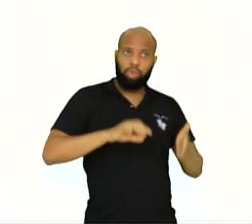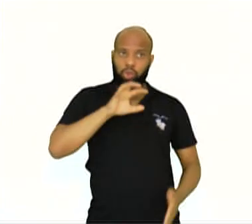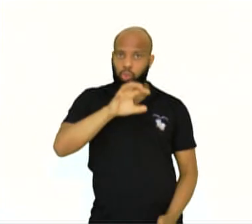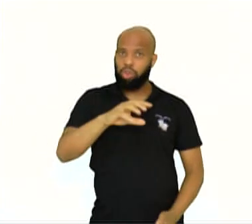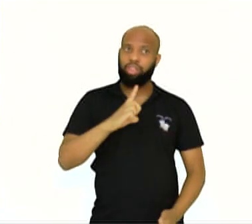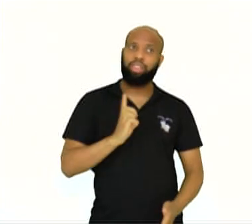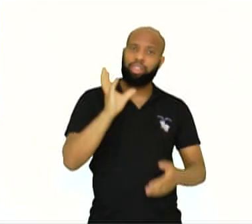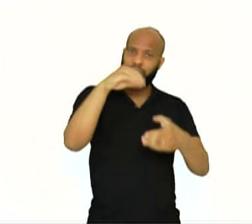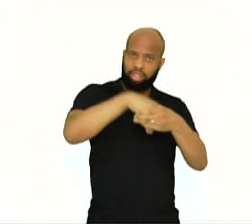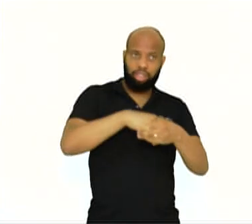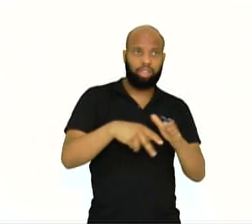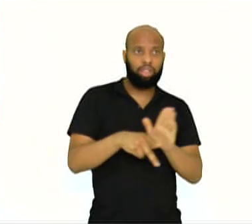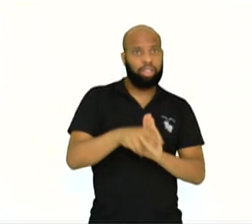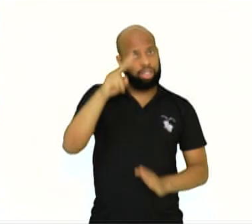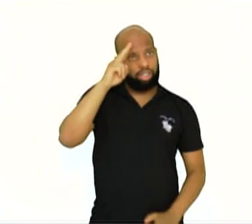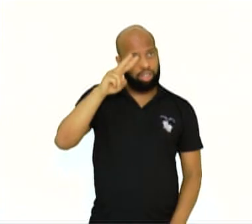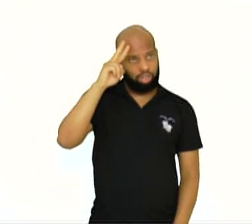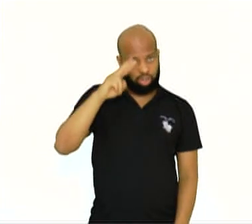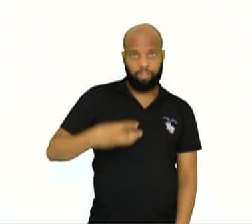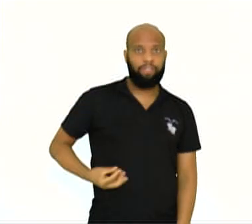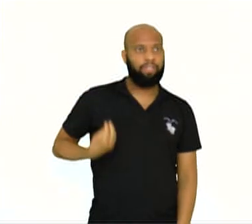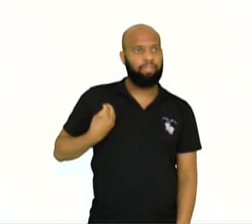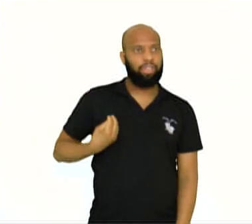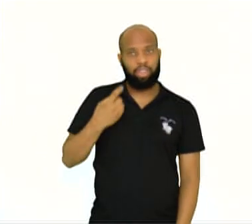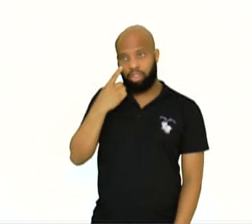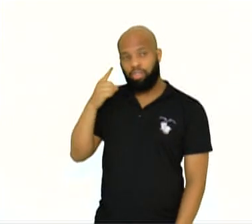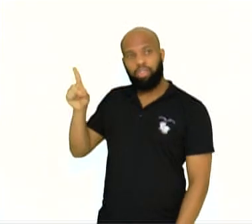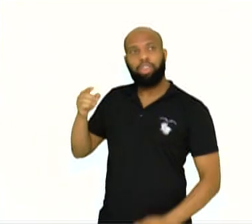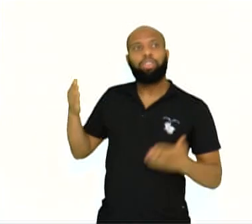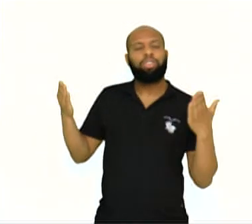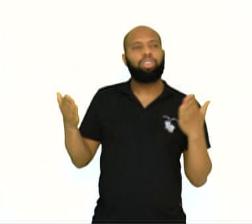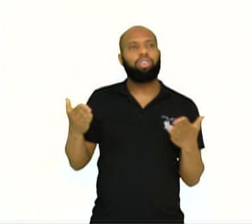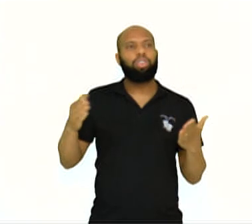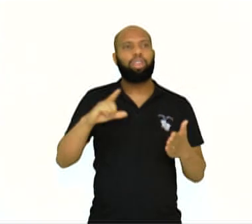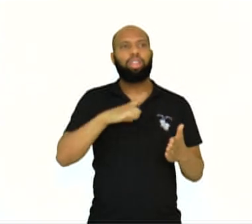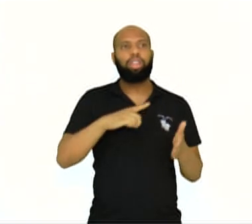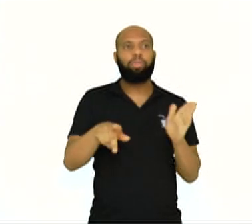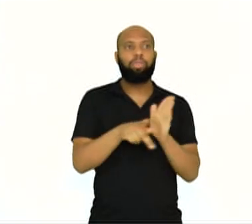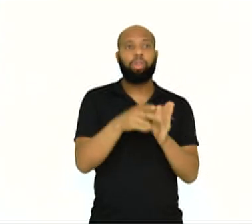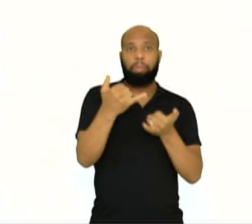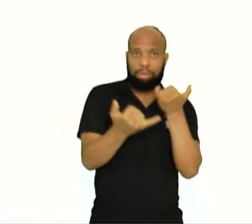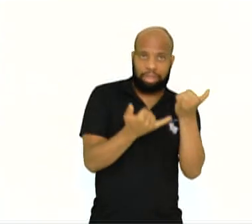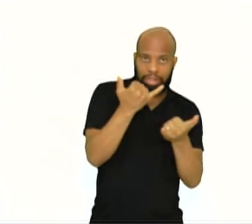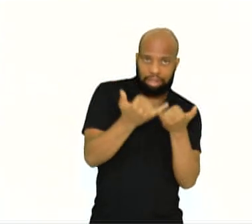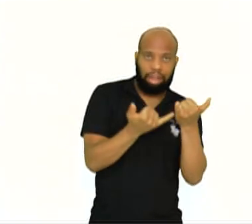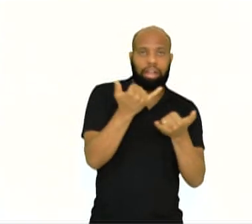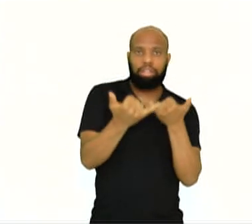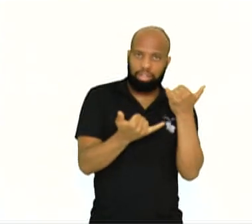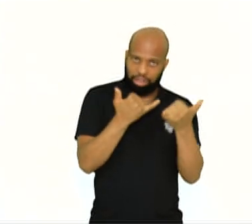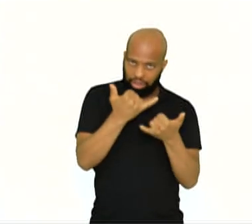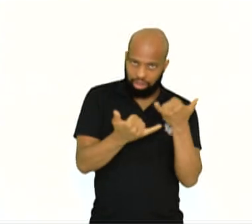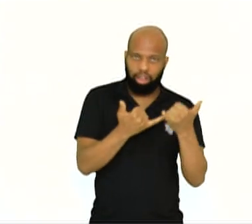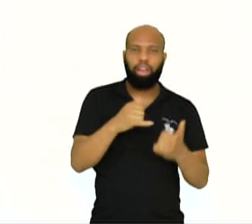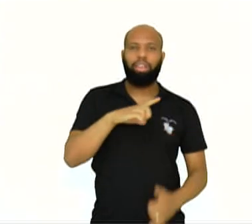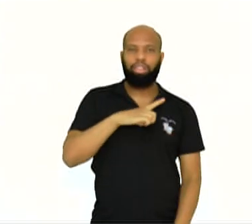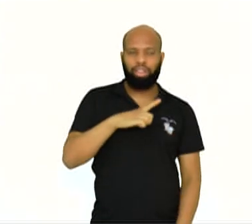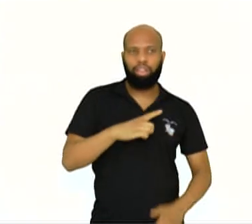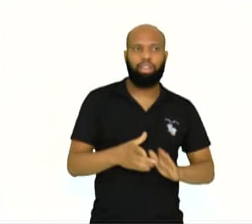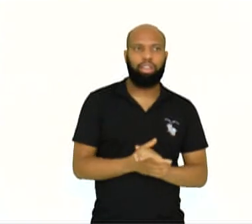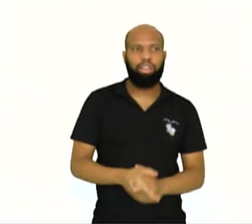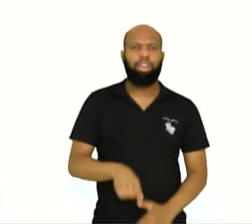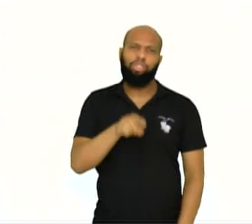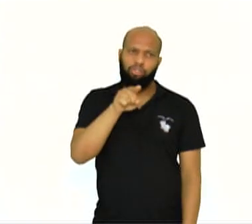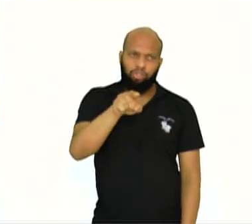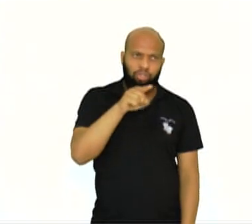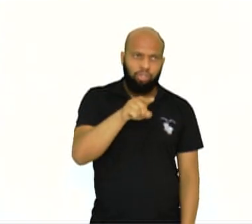fazem parte da nossa história mesmo. Essa aqui é uma parte destinada para os brinquedos e para as brincadeiras. Quem é que nunca